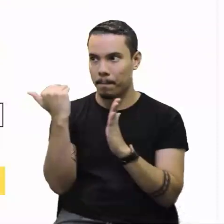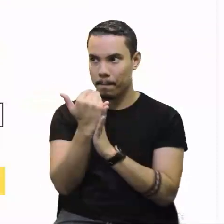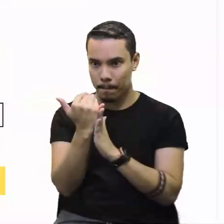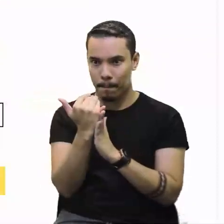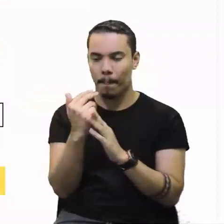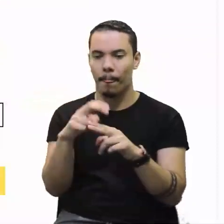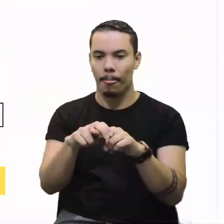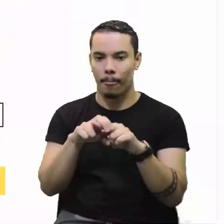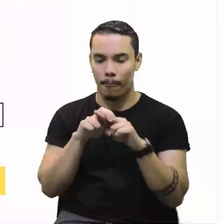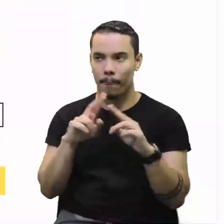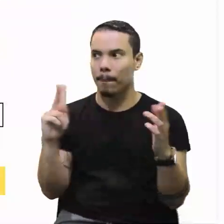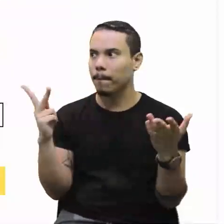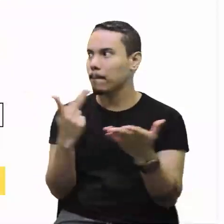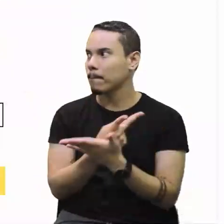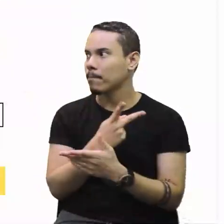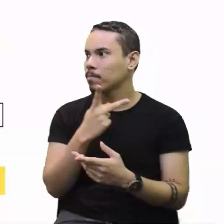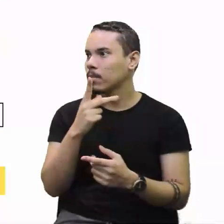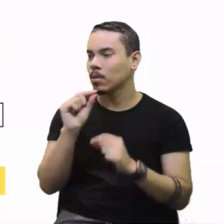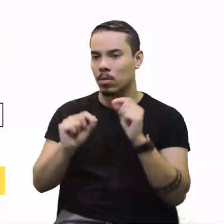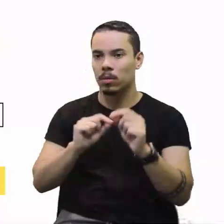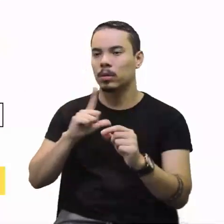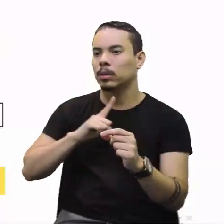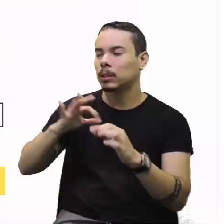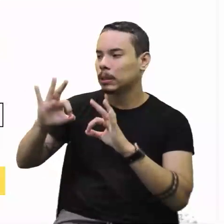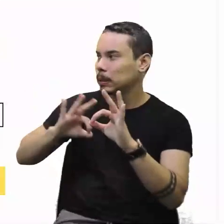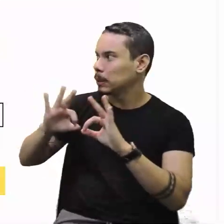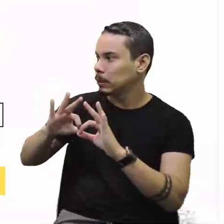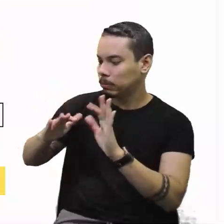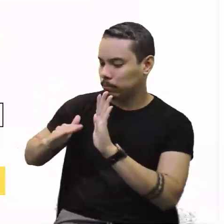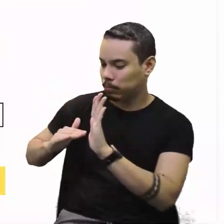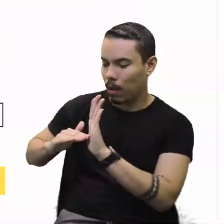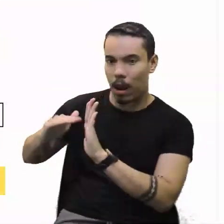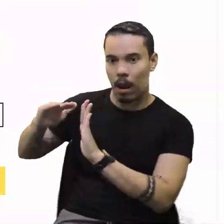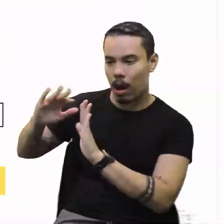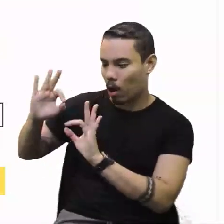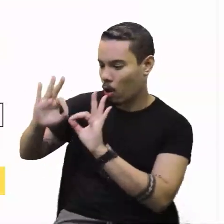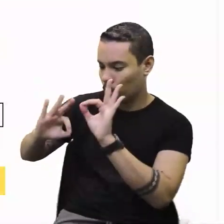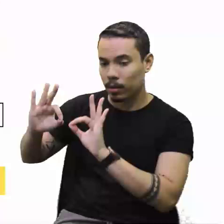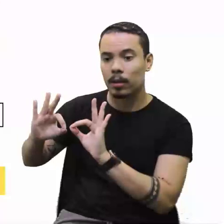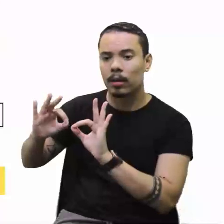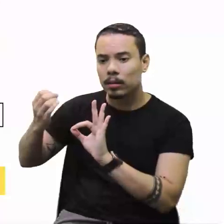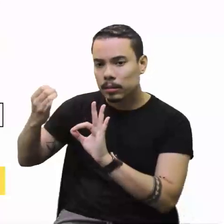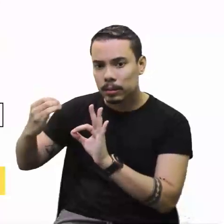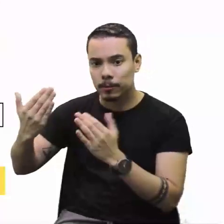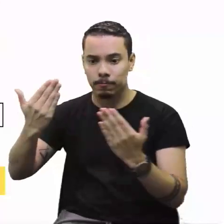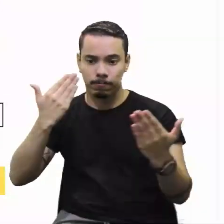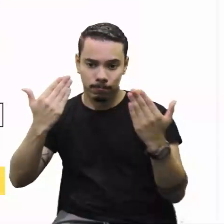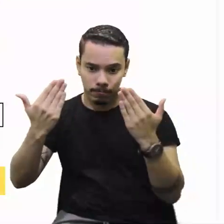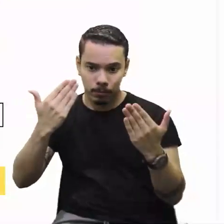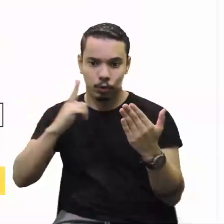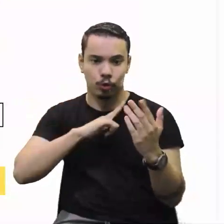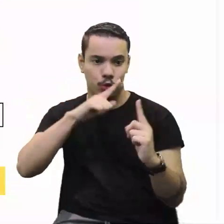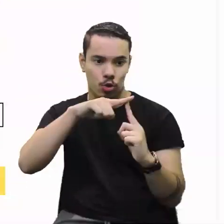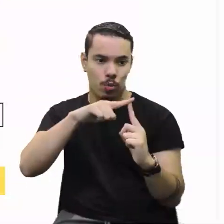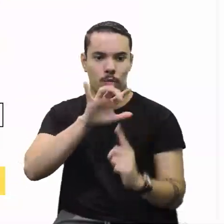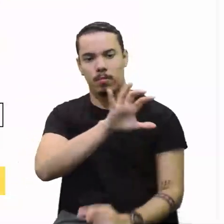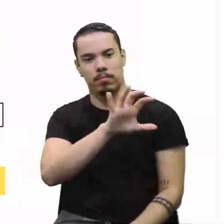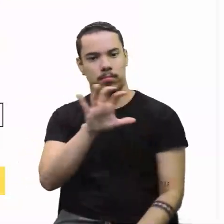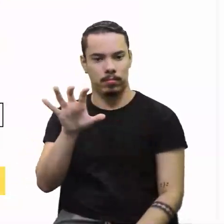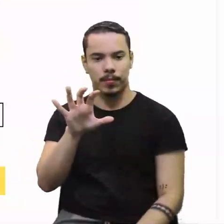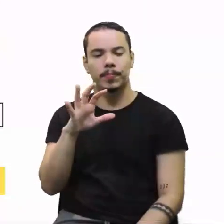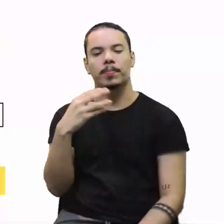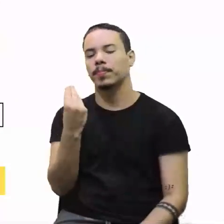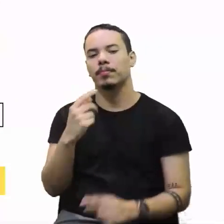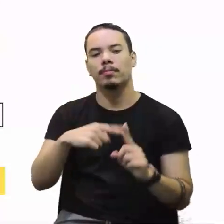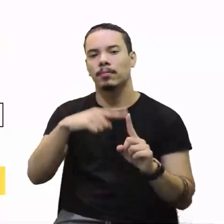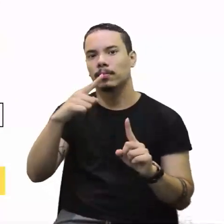Então, existe essa maneira de ordenar. Comparando aqui que nós temos o tipo de radiação com o comprimento